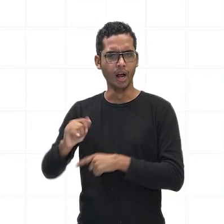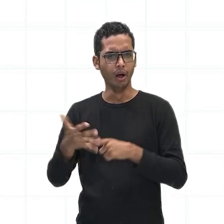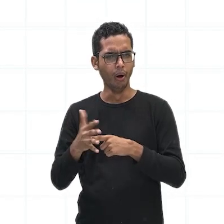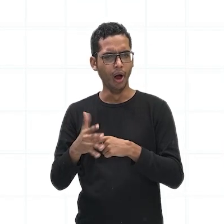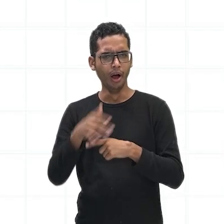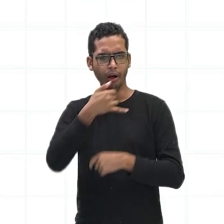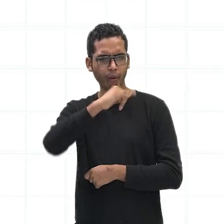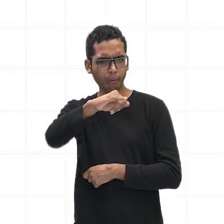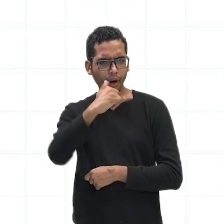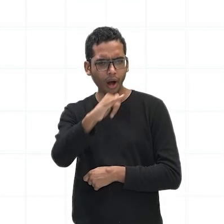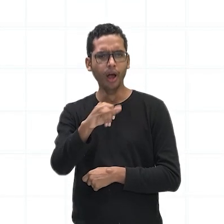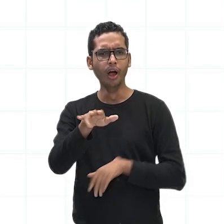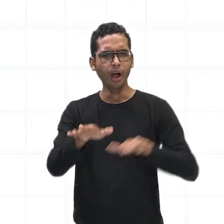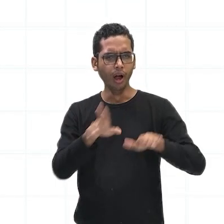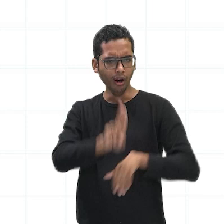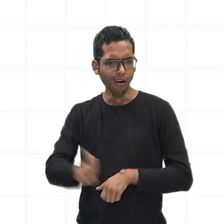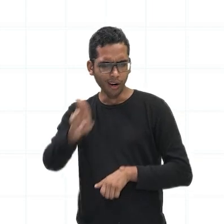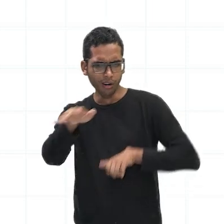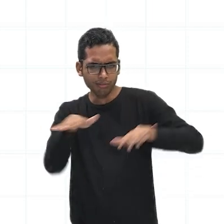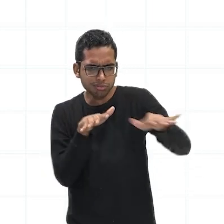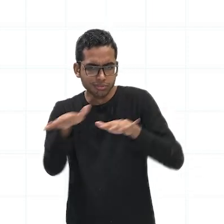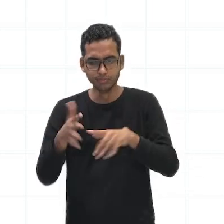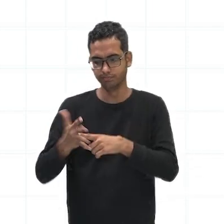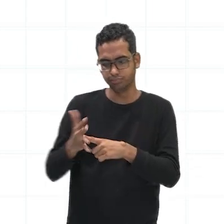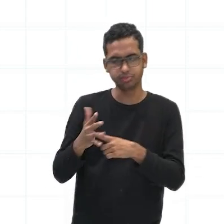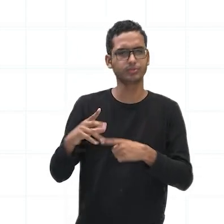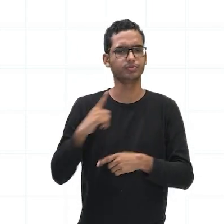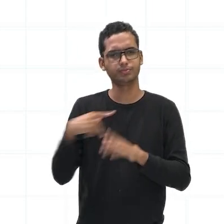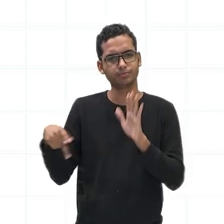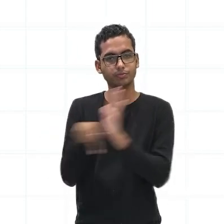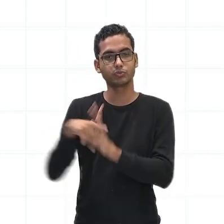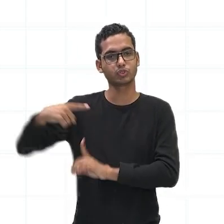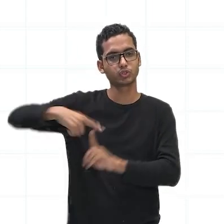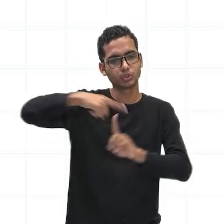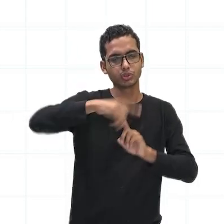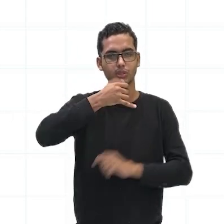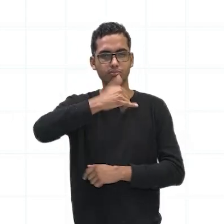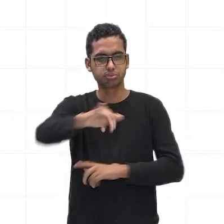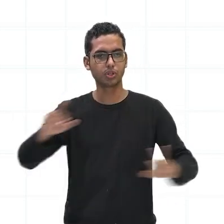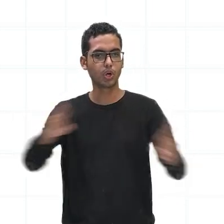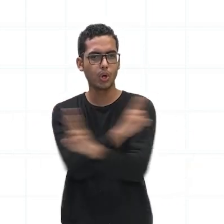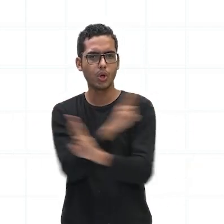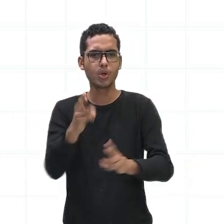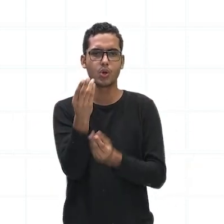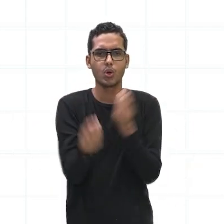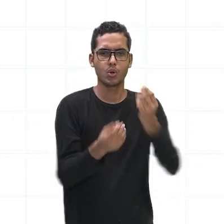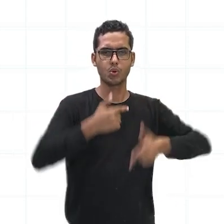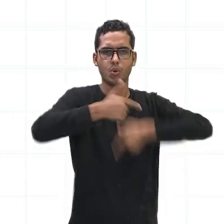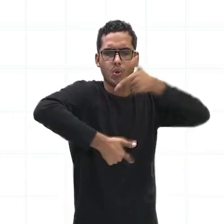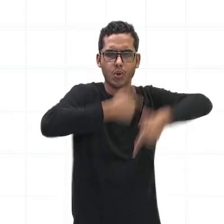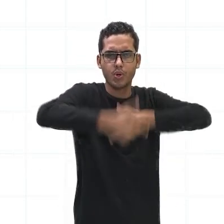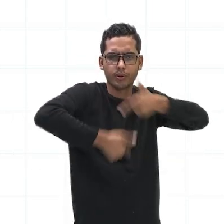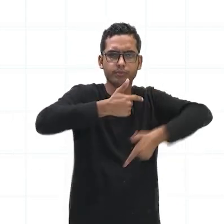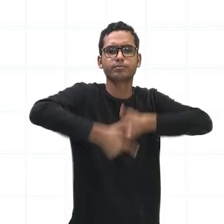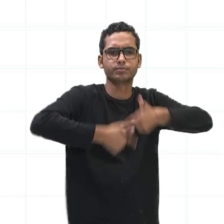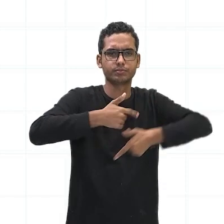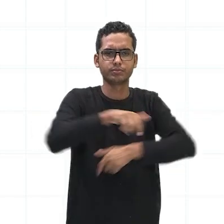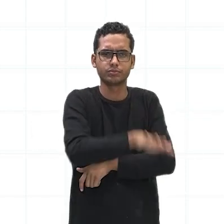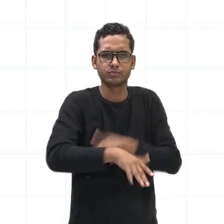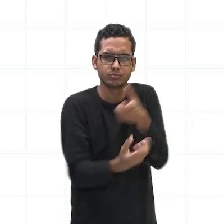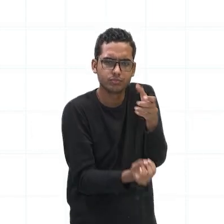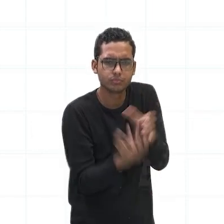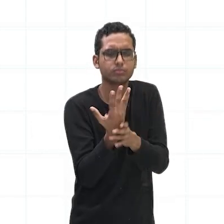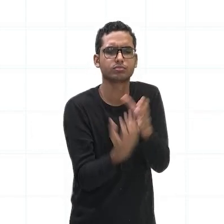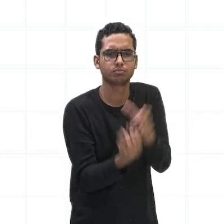Por meio do movimento, a energia mecânica é um dos tipos de energia que se relaciona à produção